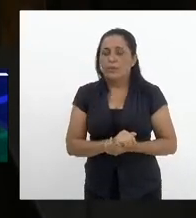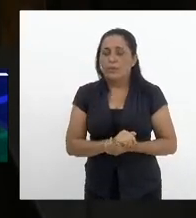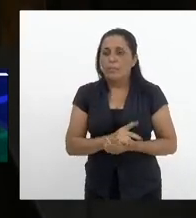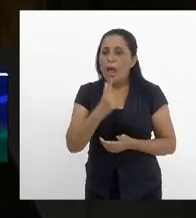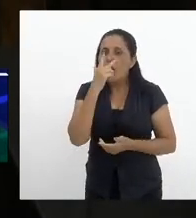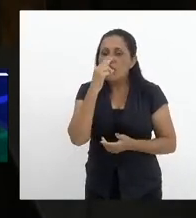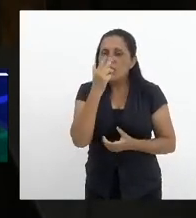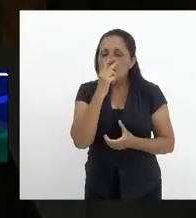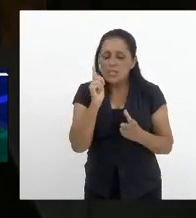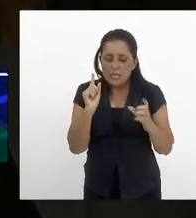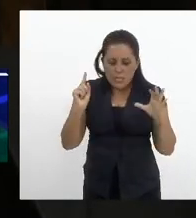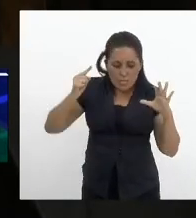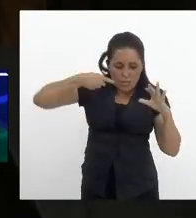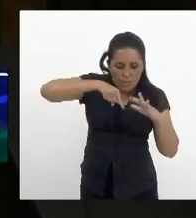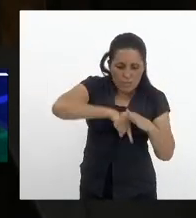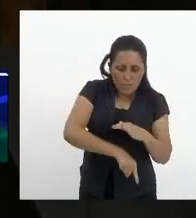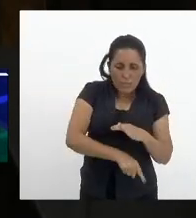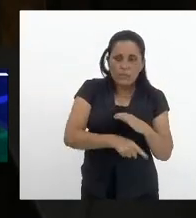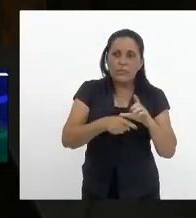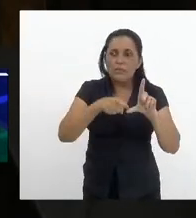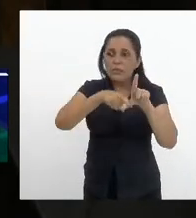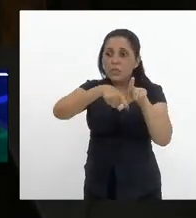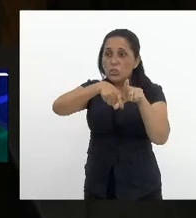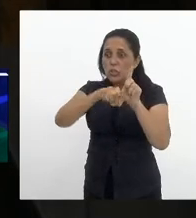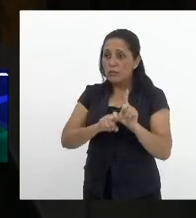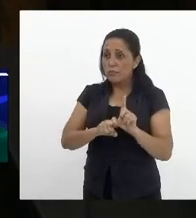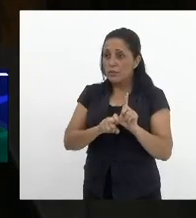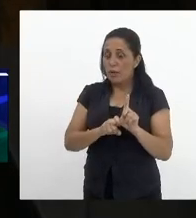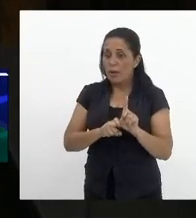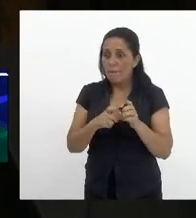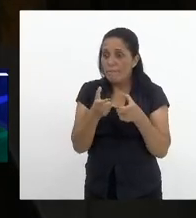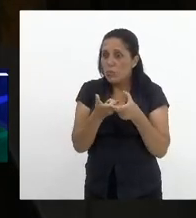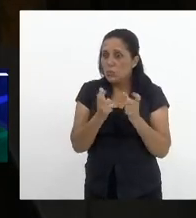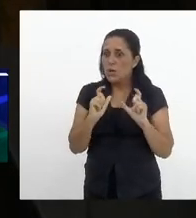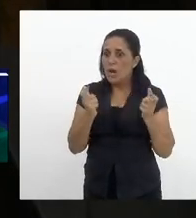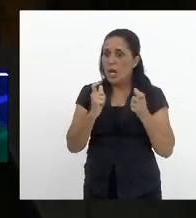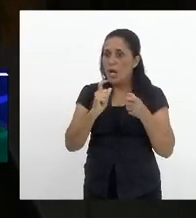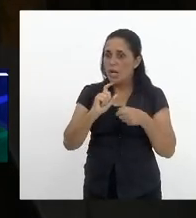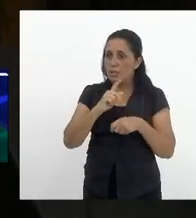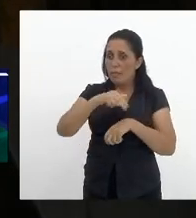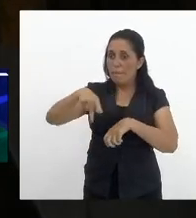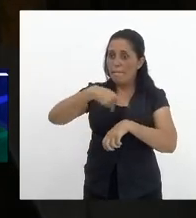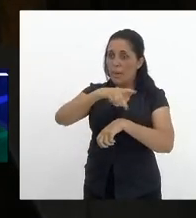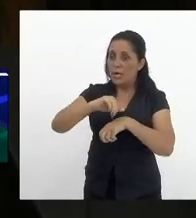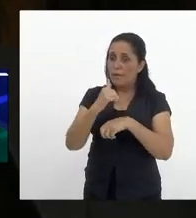imenso, com uma dívida externa monumental,